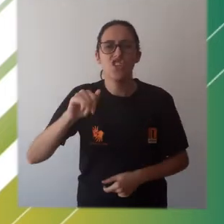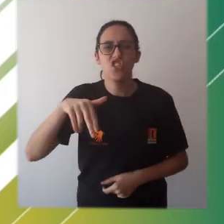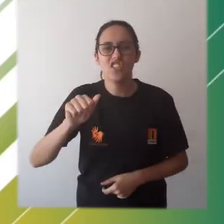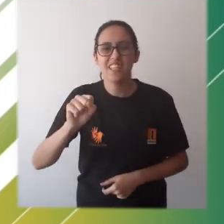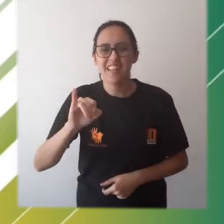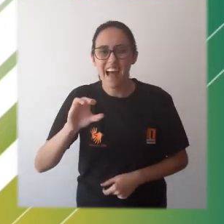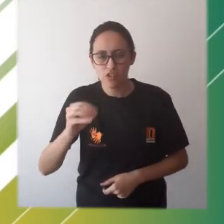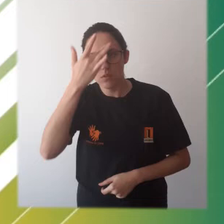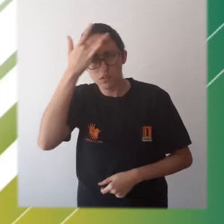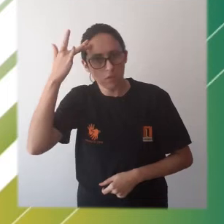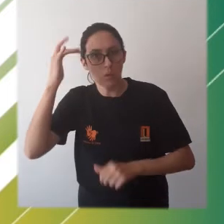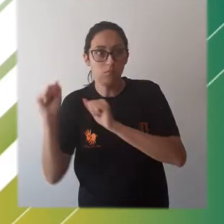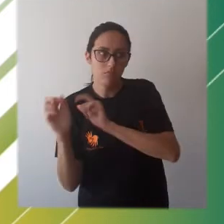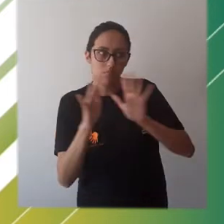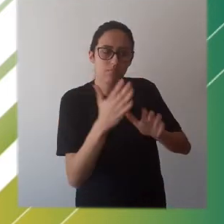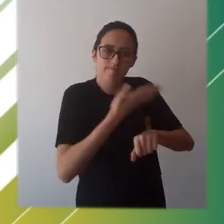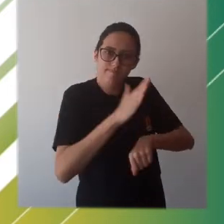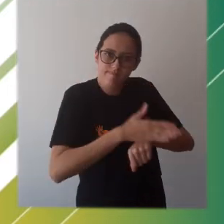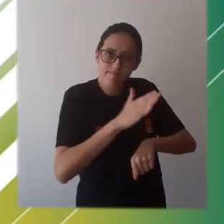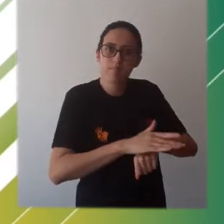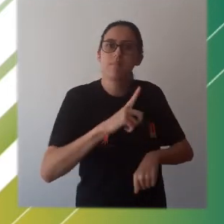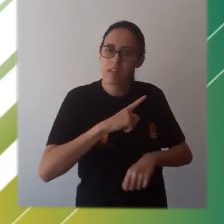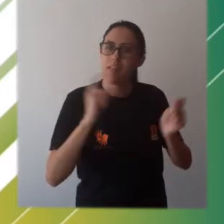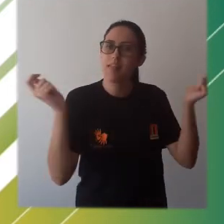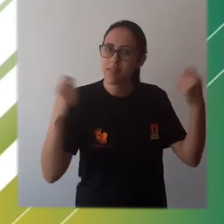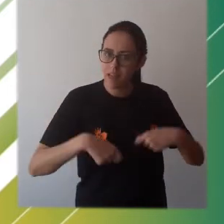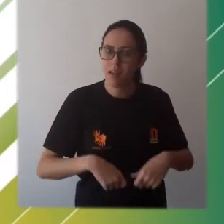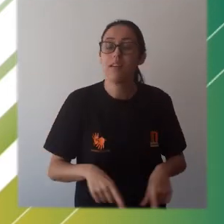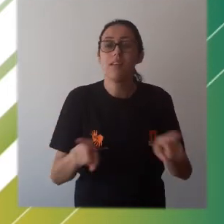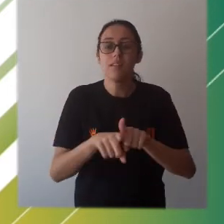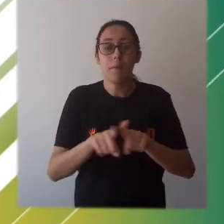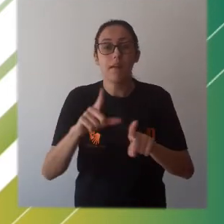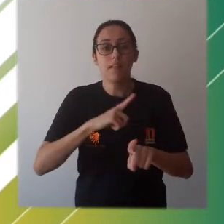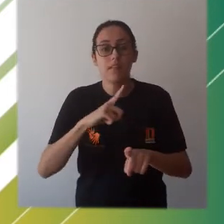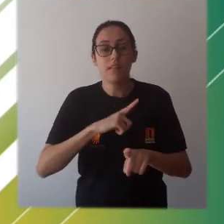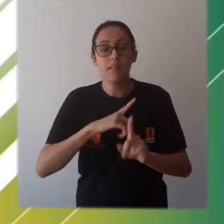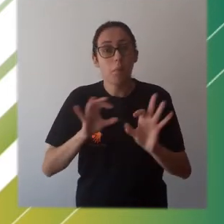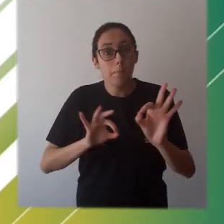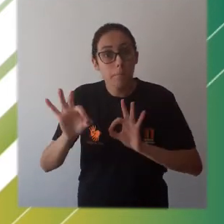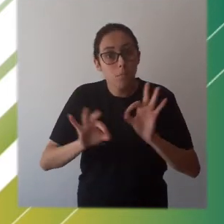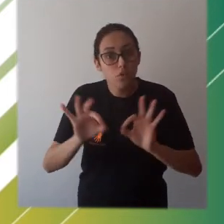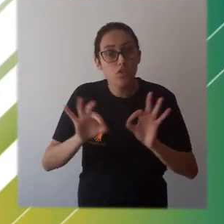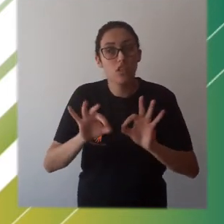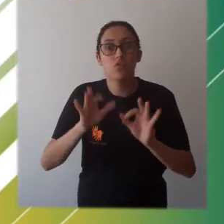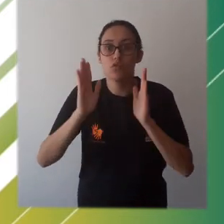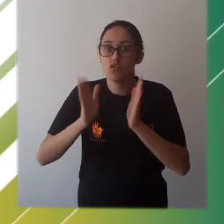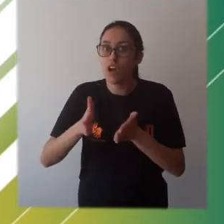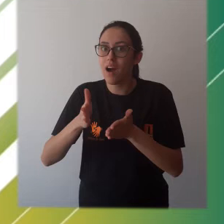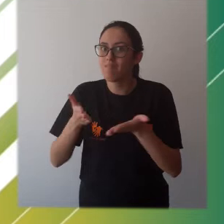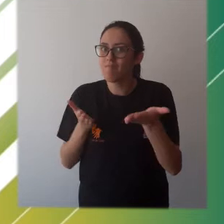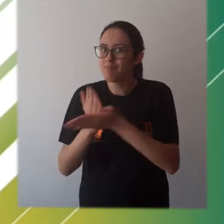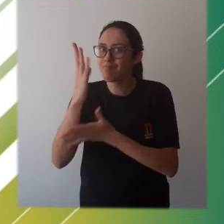aqui, para desenvolvimento da prática do paradesporto. Estamos agora com um projeto de reforma, com uma